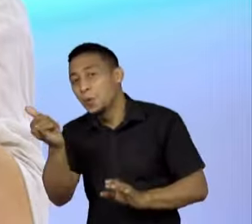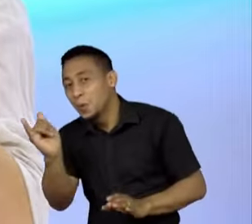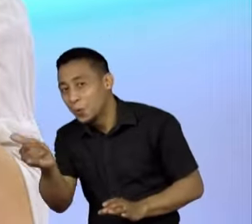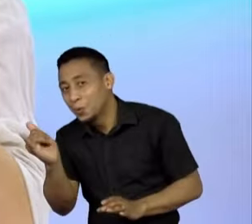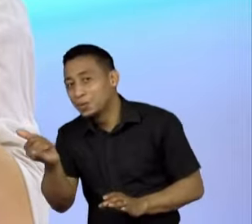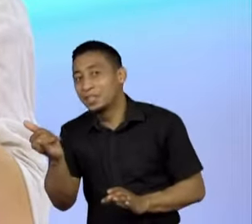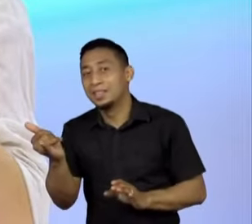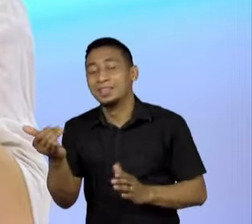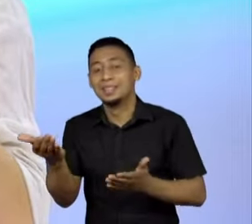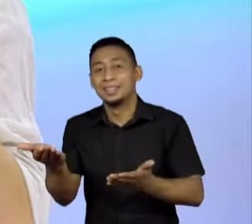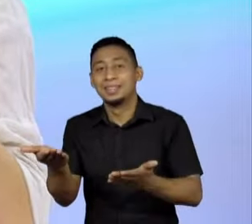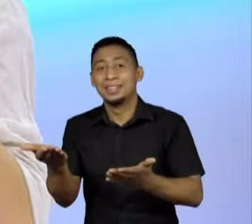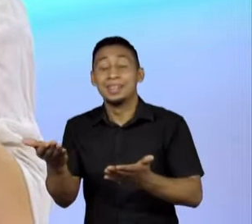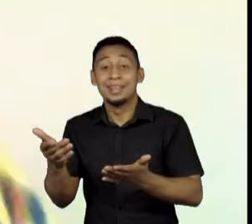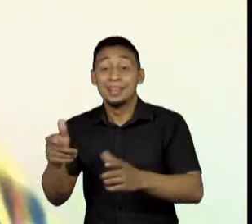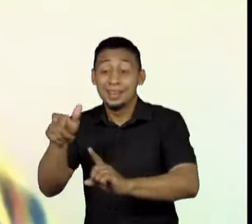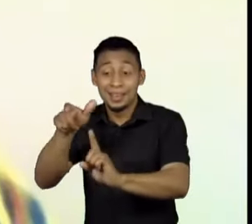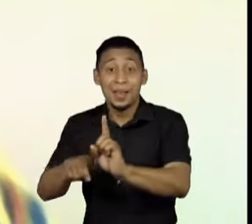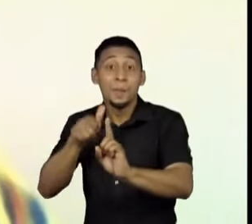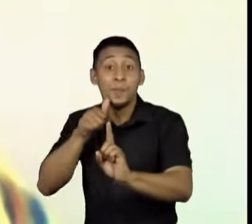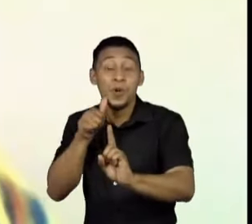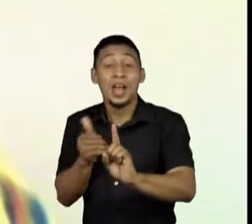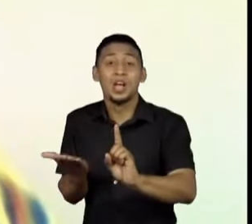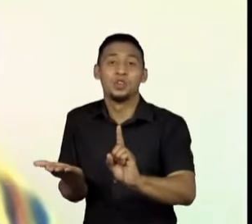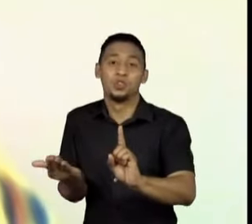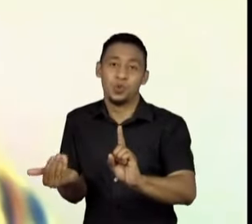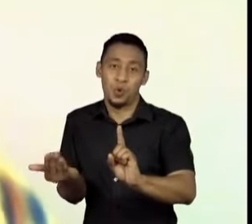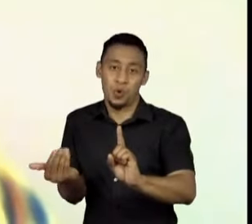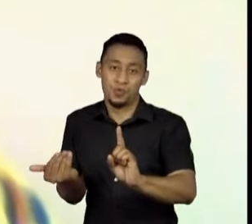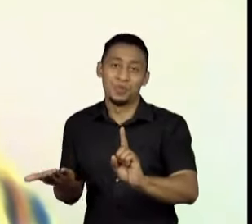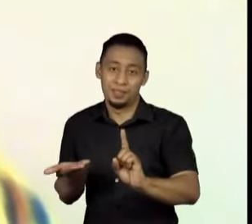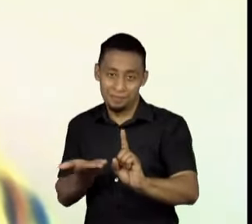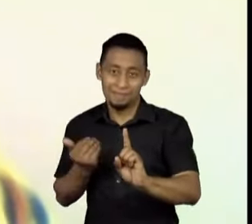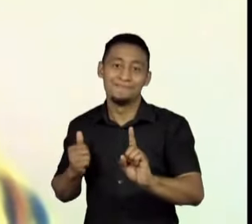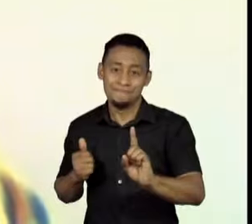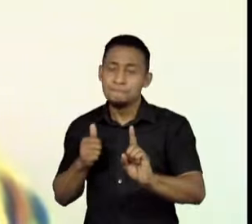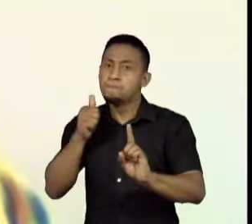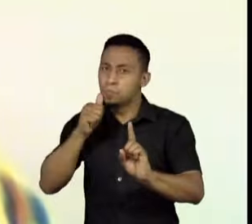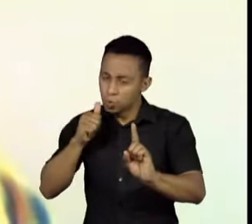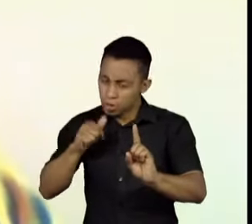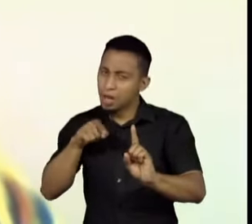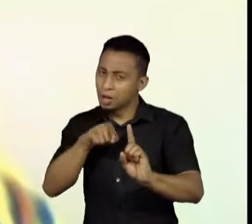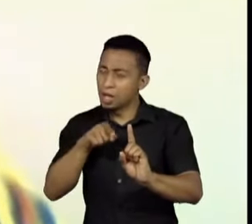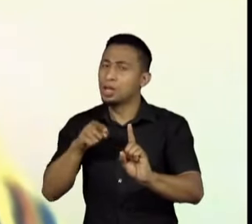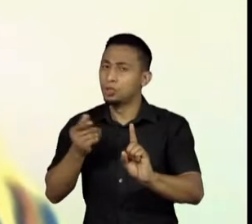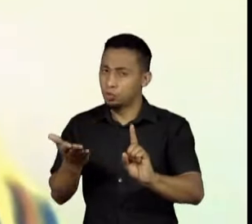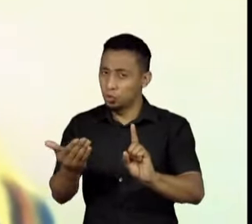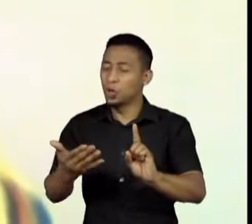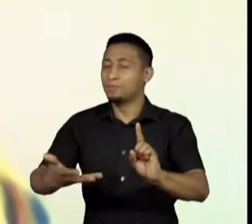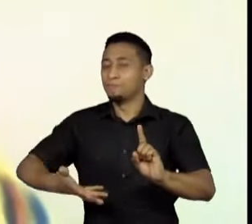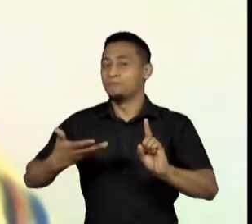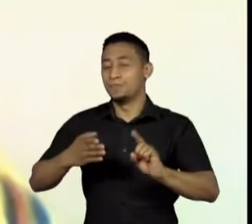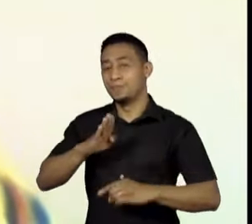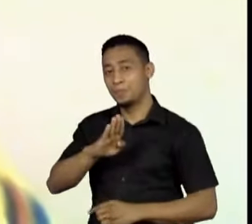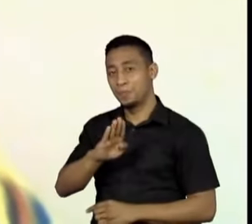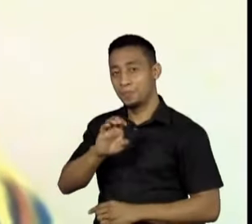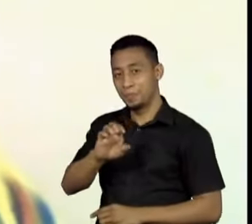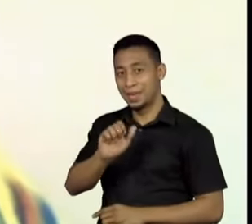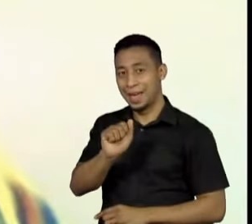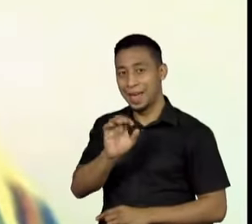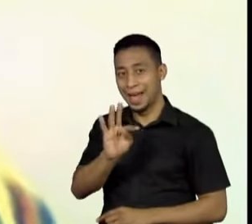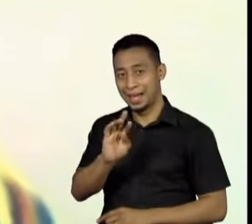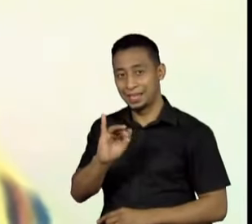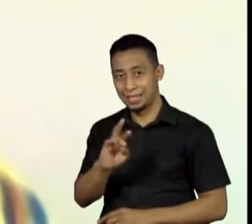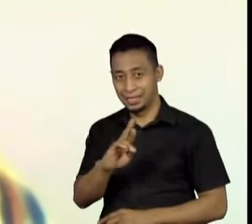contando também as mulheres mais jovens, né? Lélia Gonzalez foi uma mulher muito inspiradora, Beatriz Nascimento,